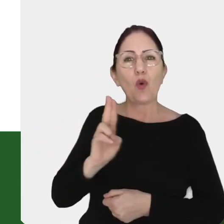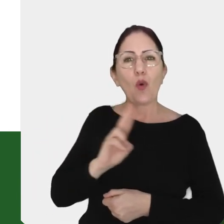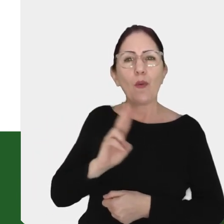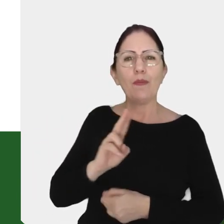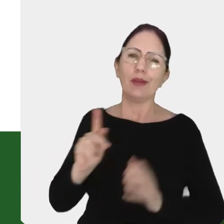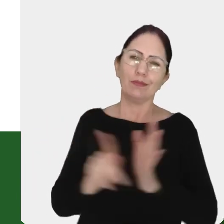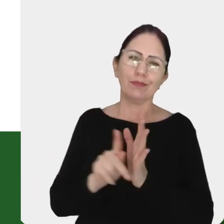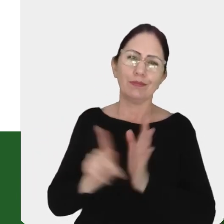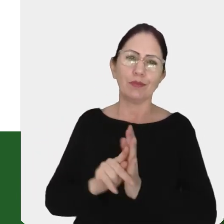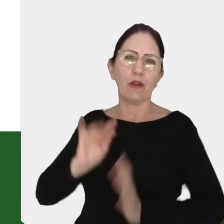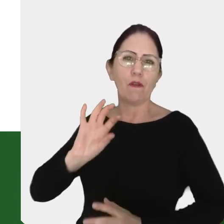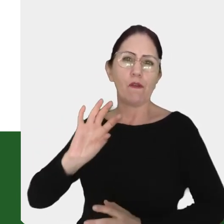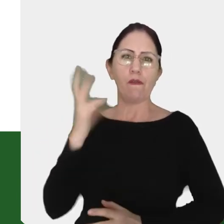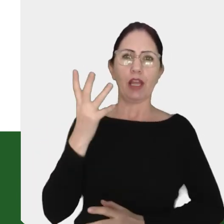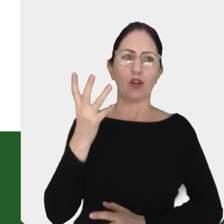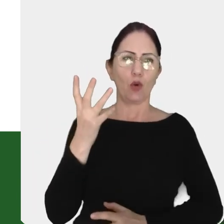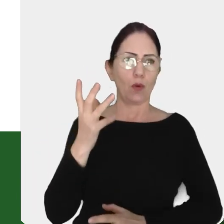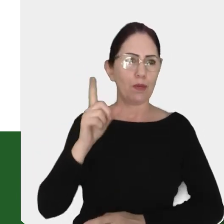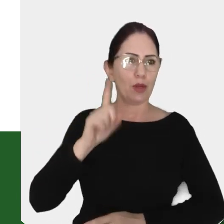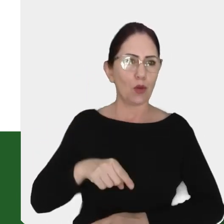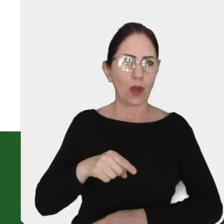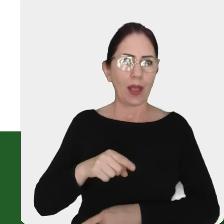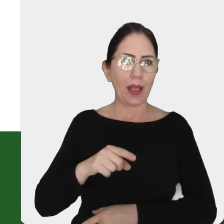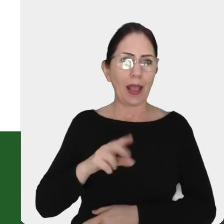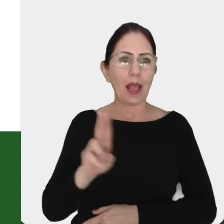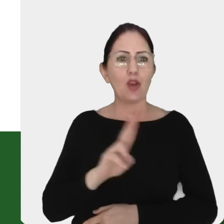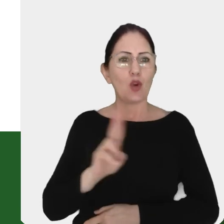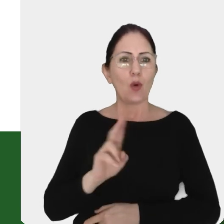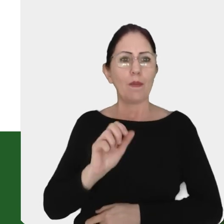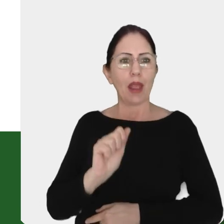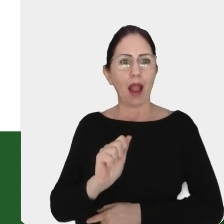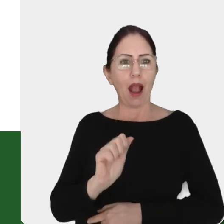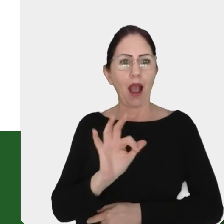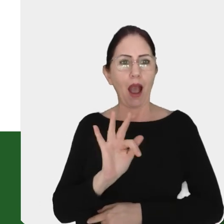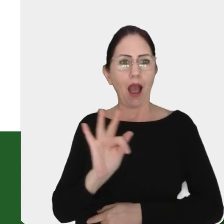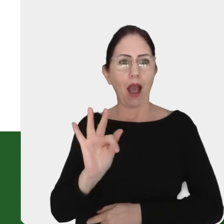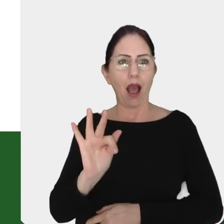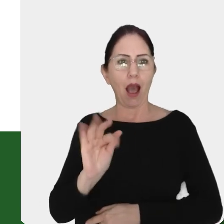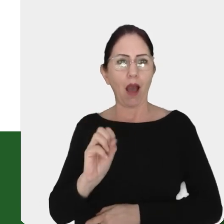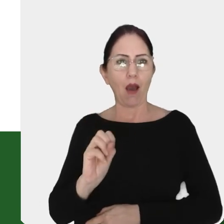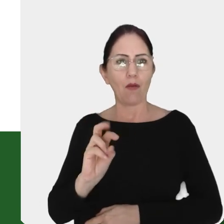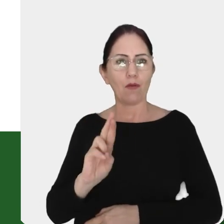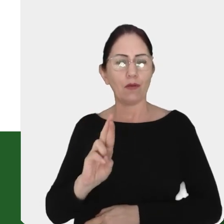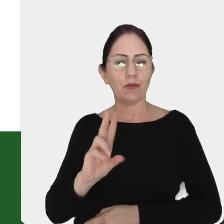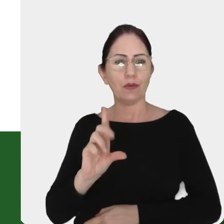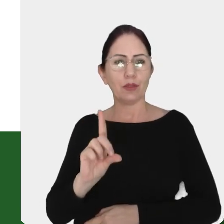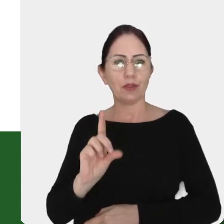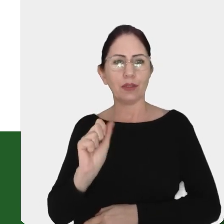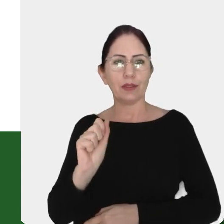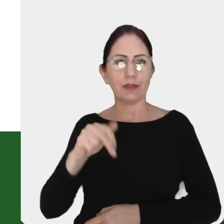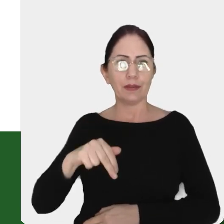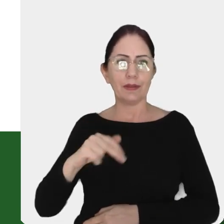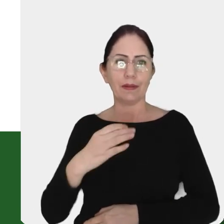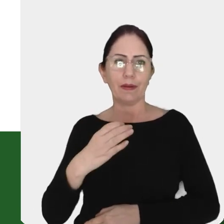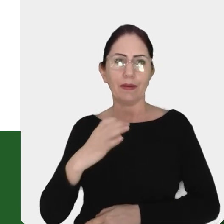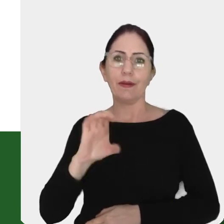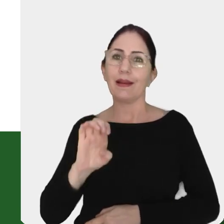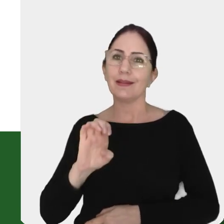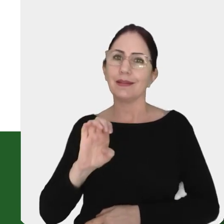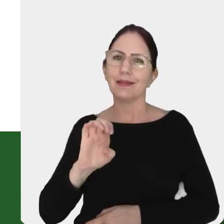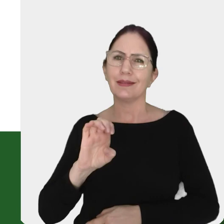gente tem um nome que a gente adotou no design lá da biologia, que se chama affordance, que não tem nem